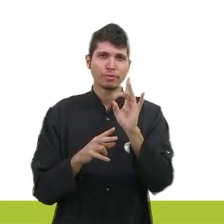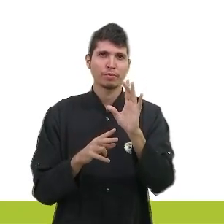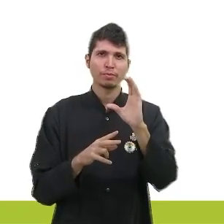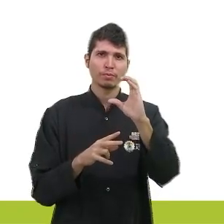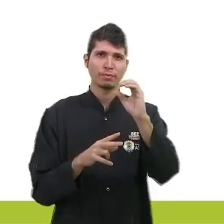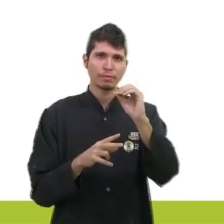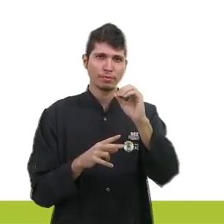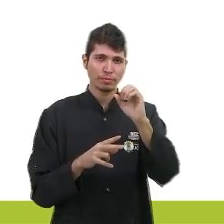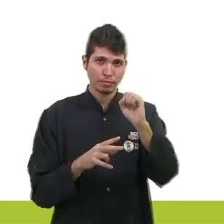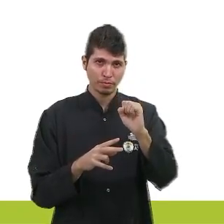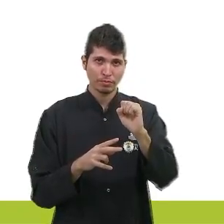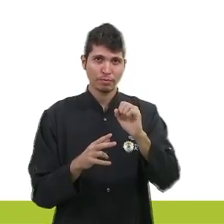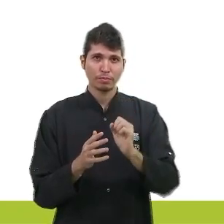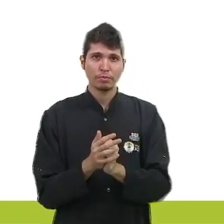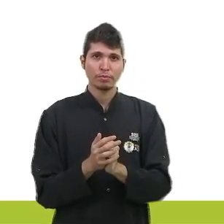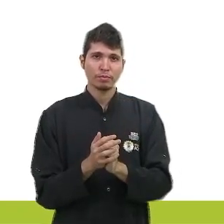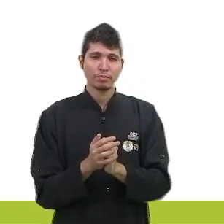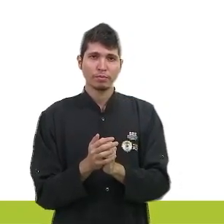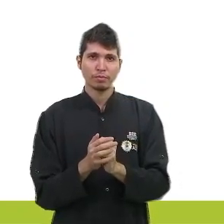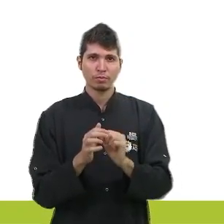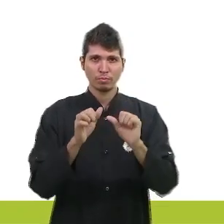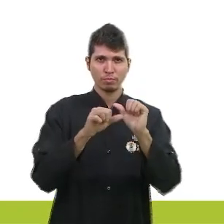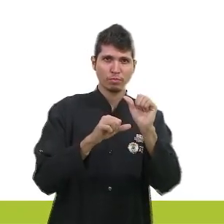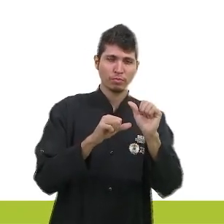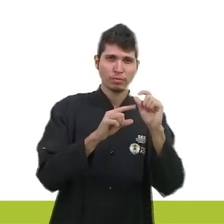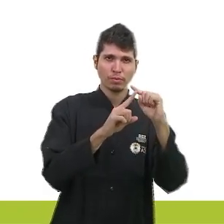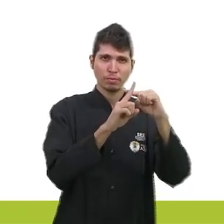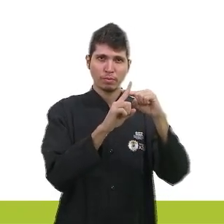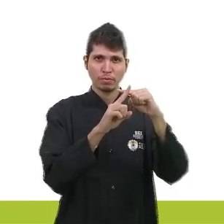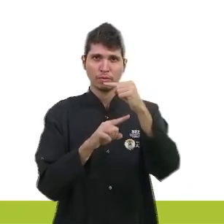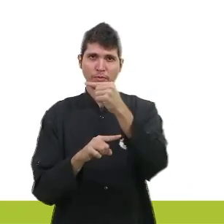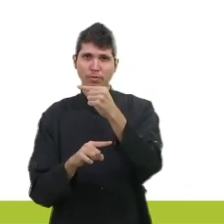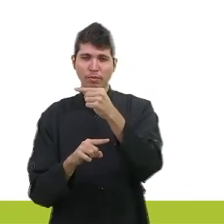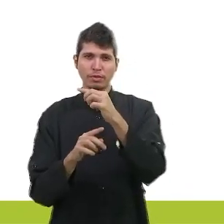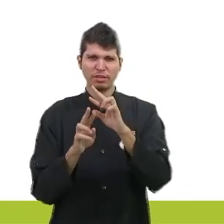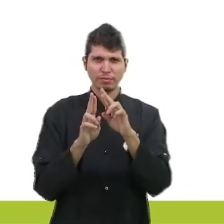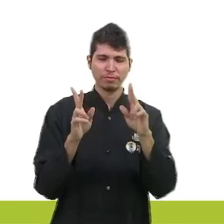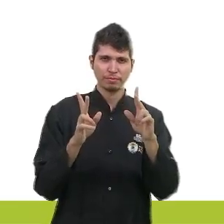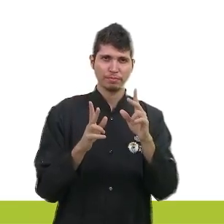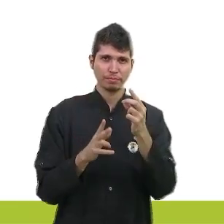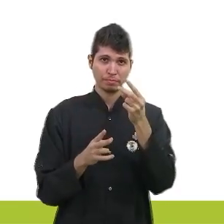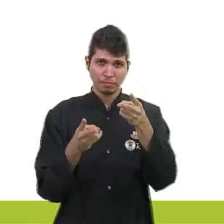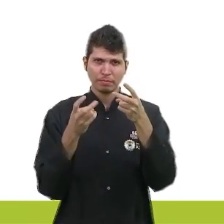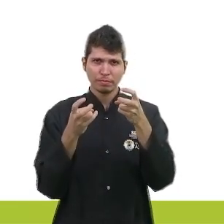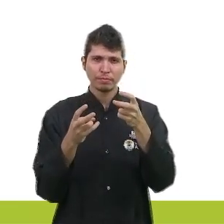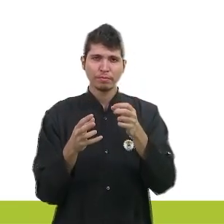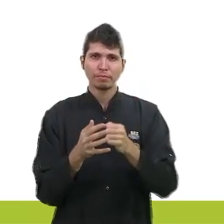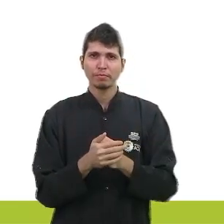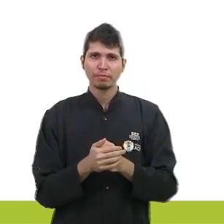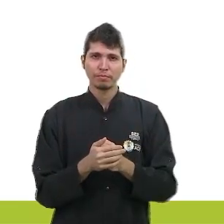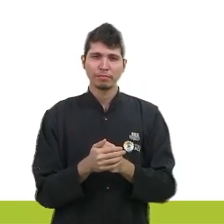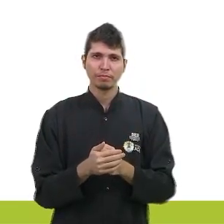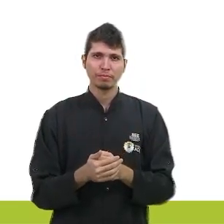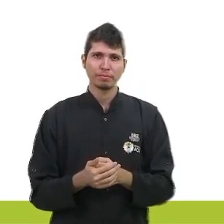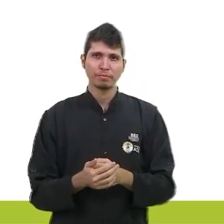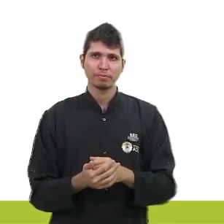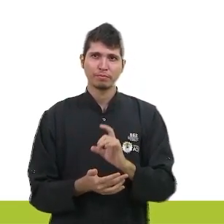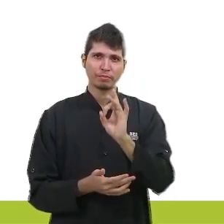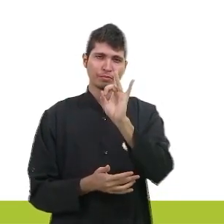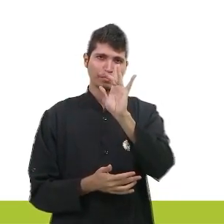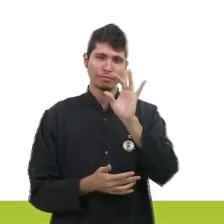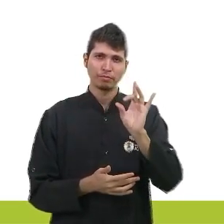o seno não muda o sinal. Sabendo disso, vamos ver um exemplo para nós podermos praticar essas